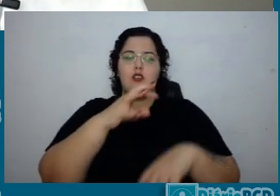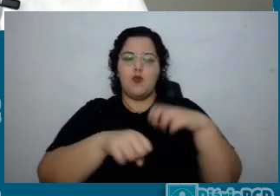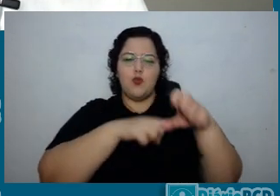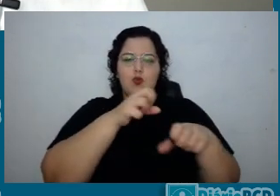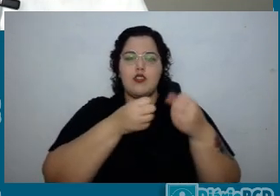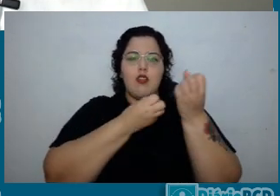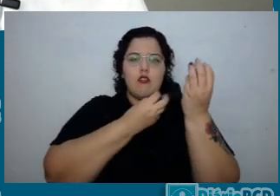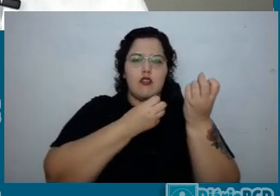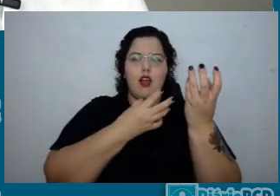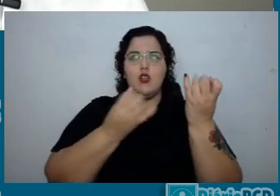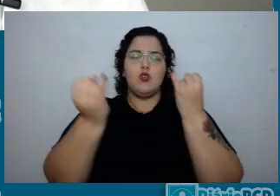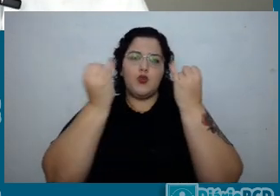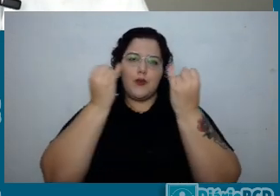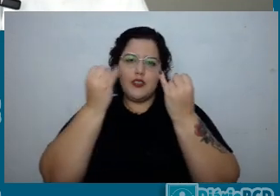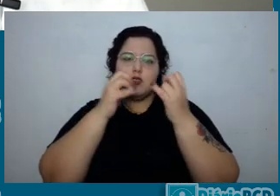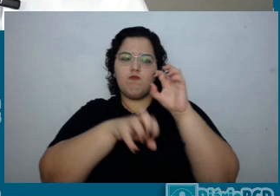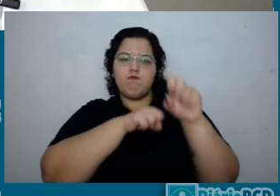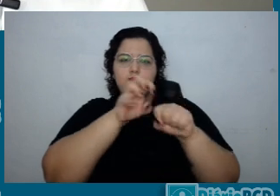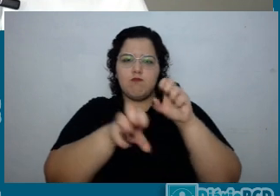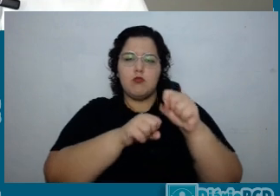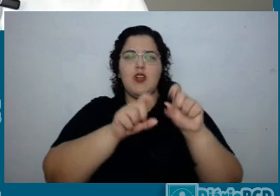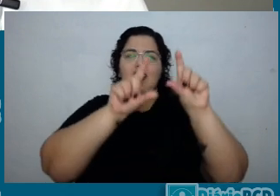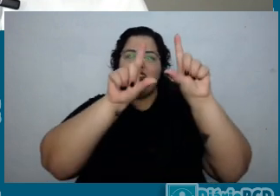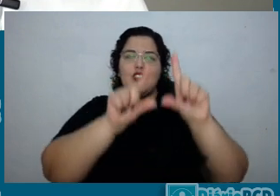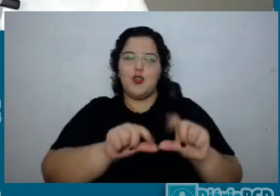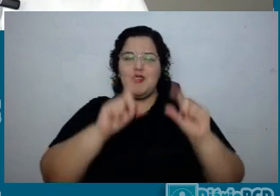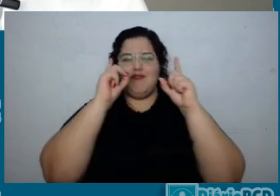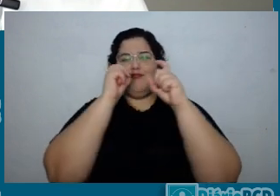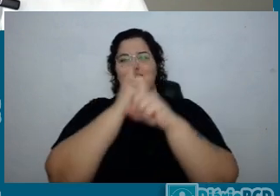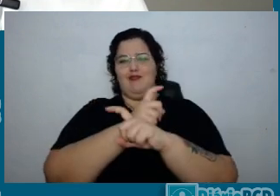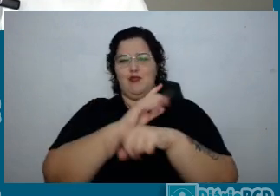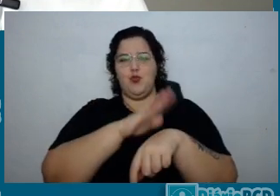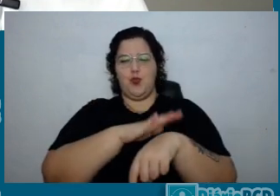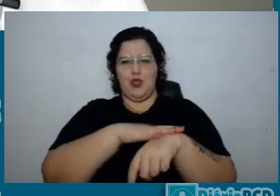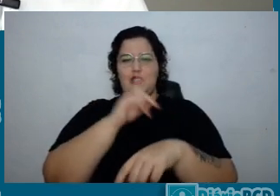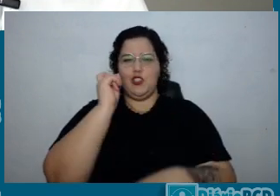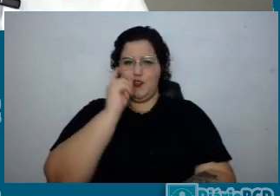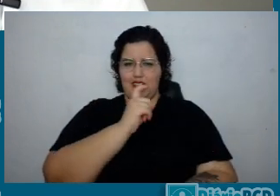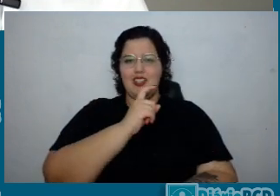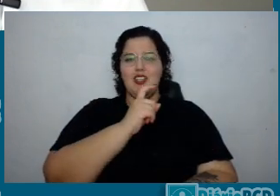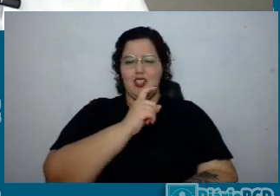dados e poder incidir, né, na minimização dos